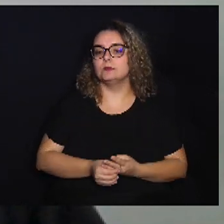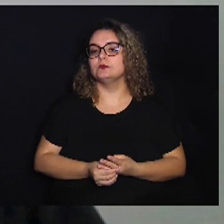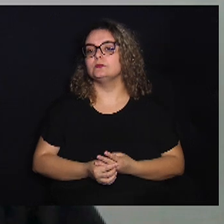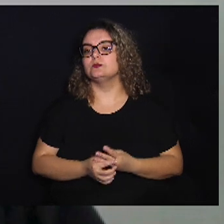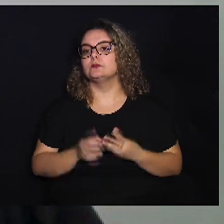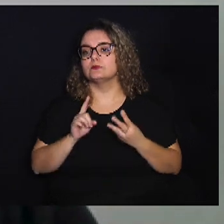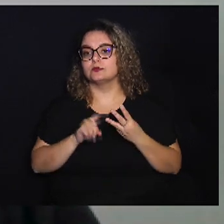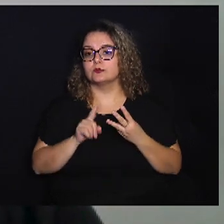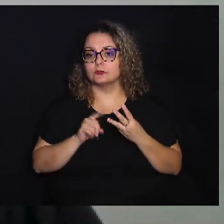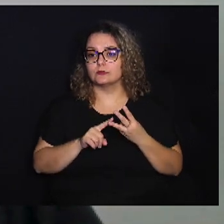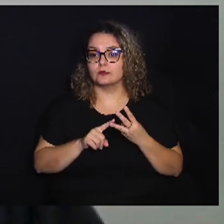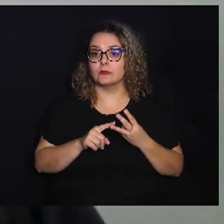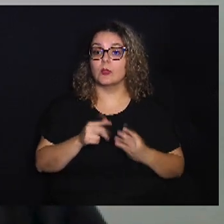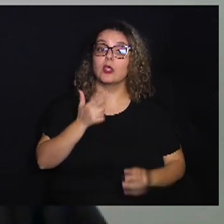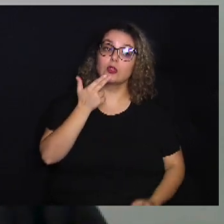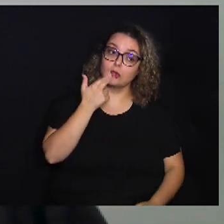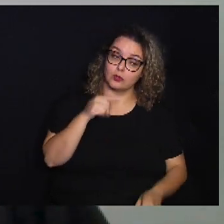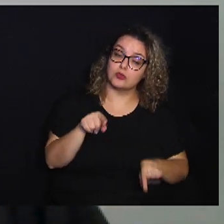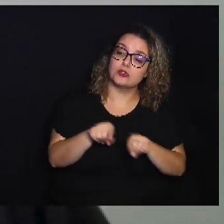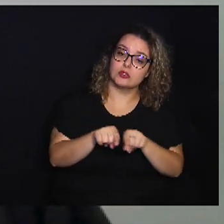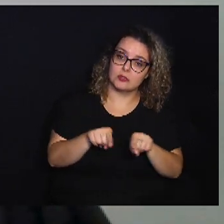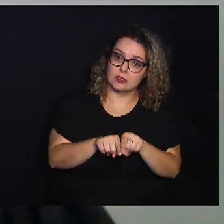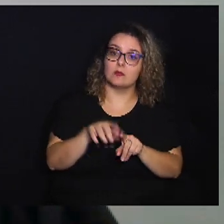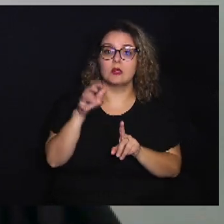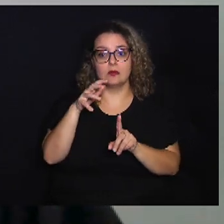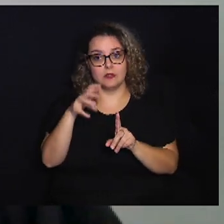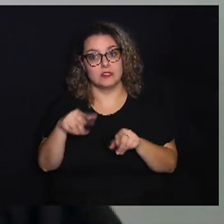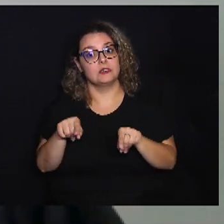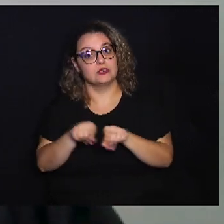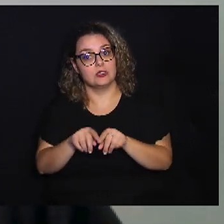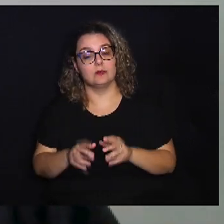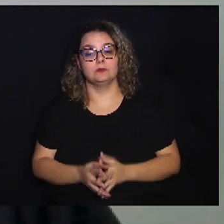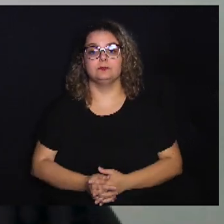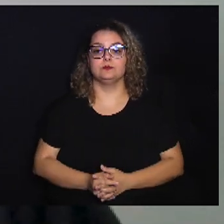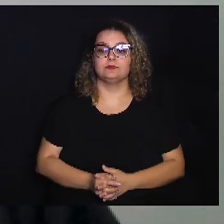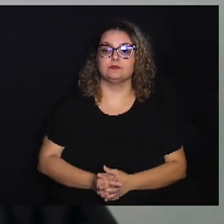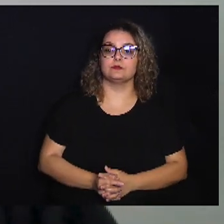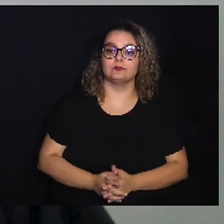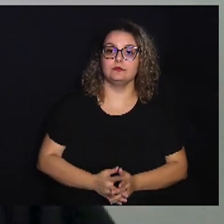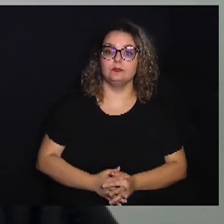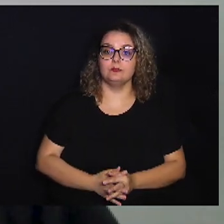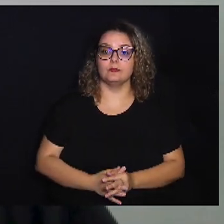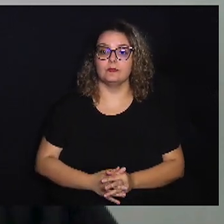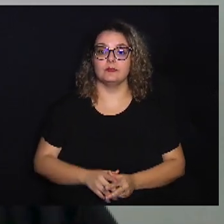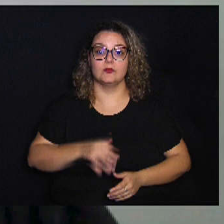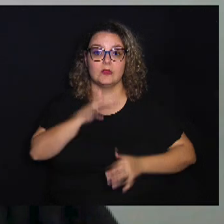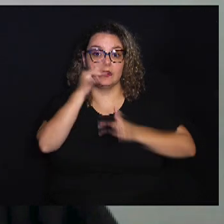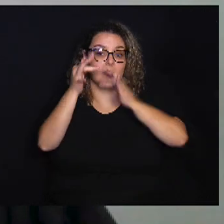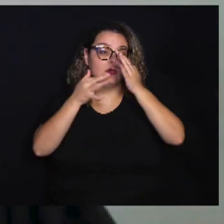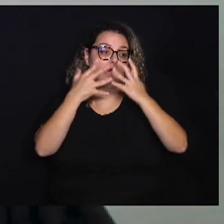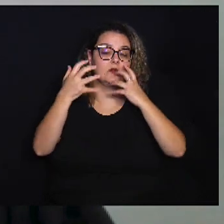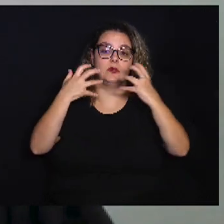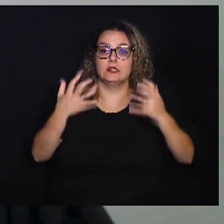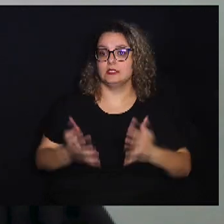O fator nutricional também interfere bastante, né, na questão da floração. Então,